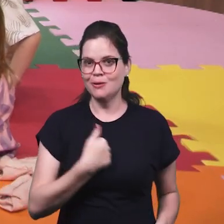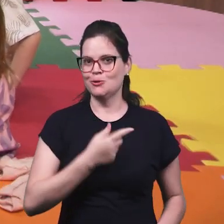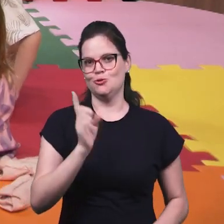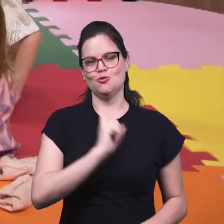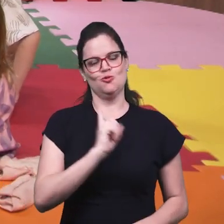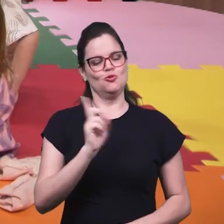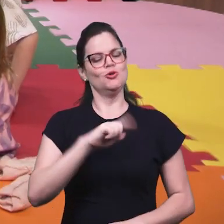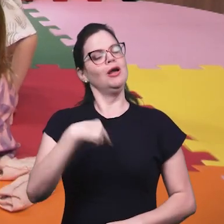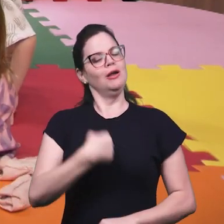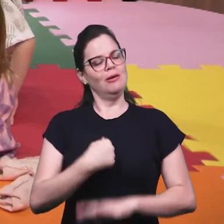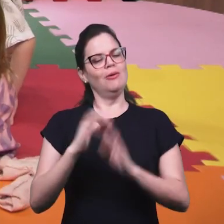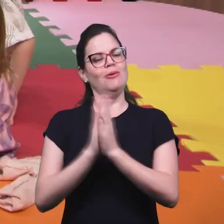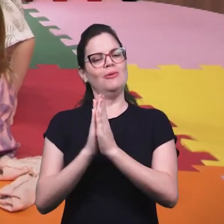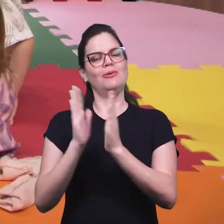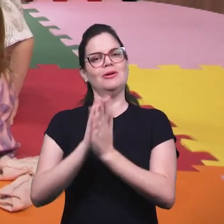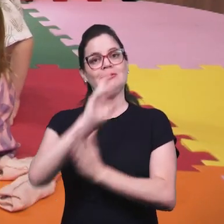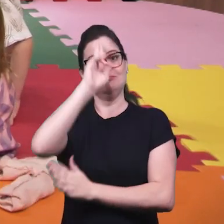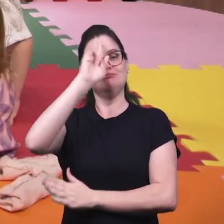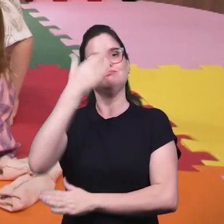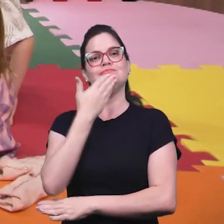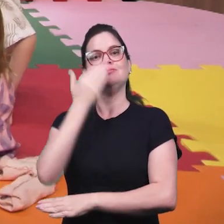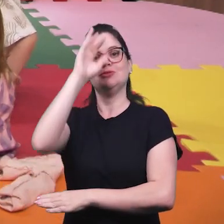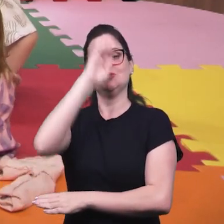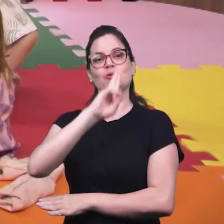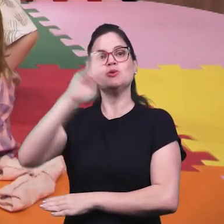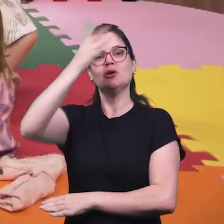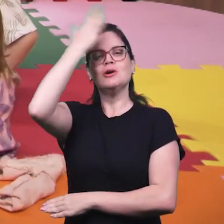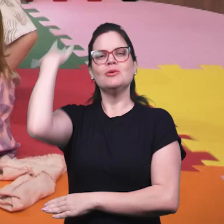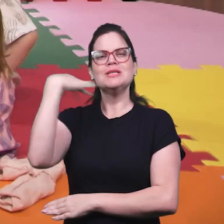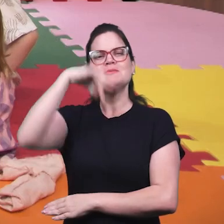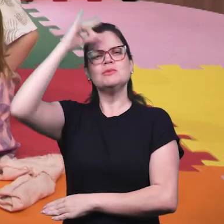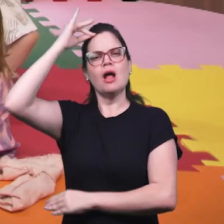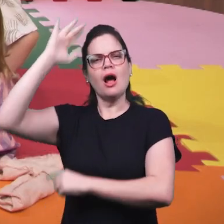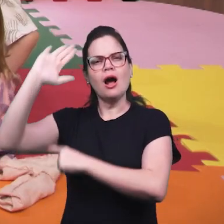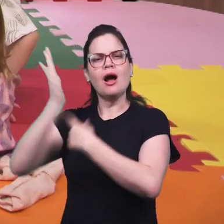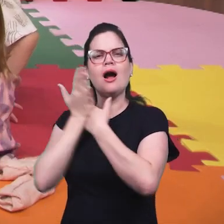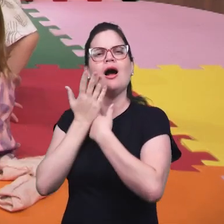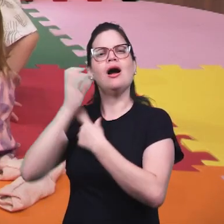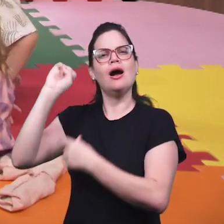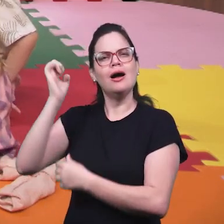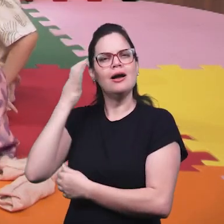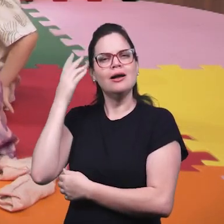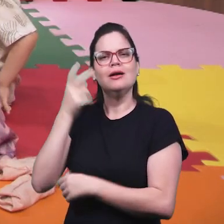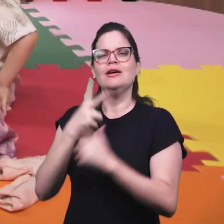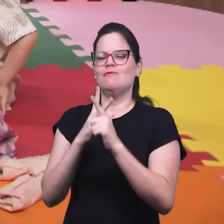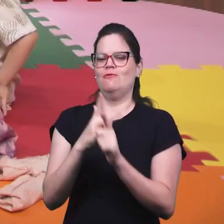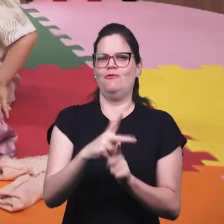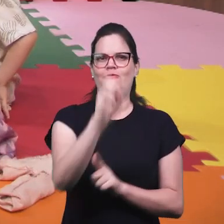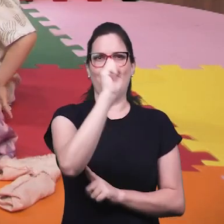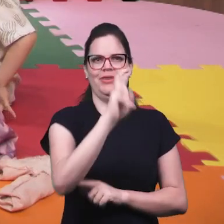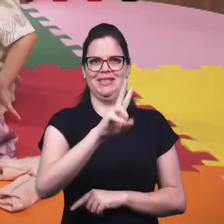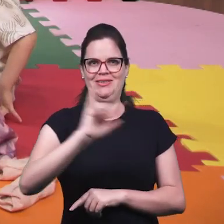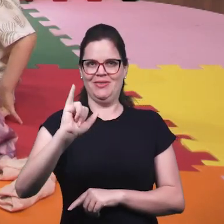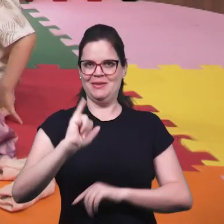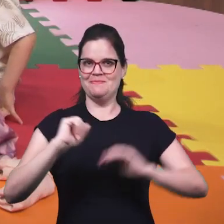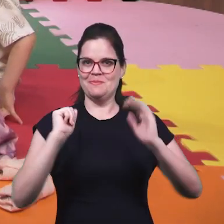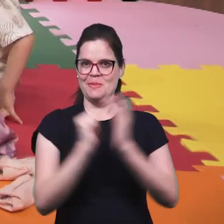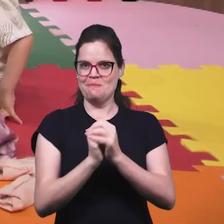gente buscar o Senhor na direção do Espírito Santo e o Senhor vencerá as nossas batalhas por nós.